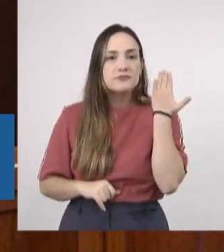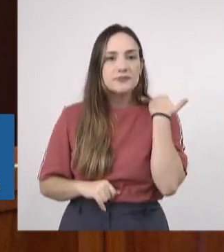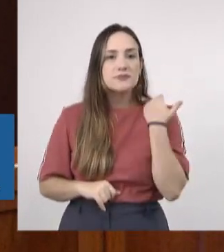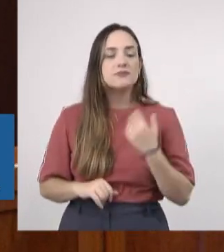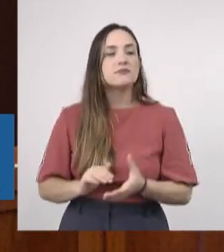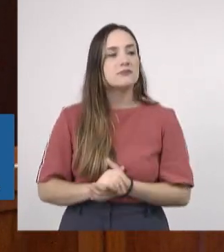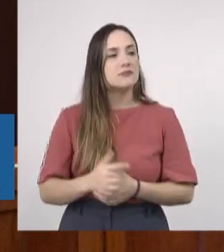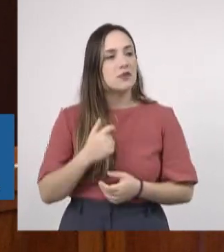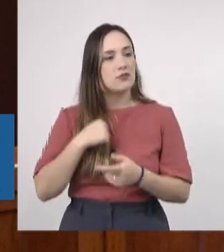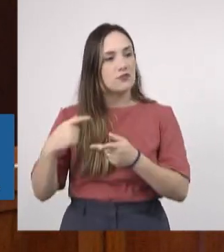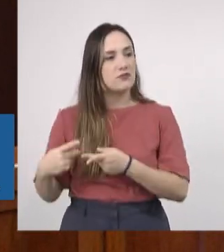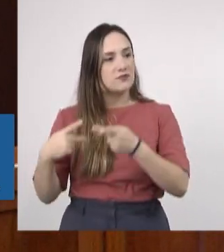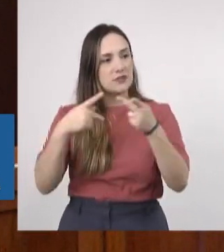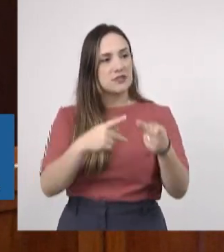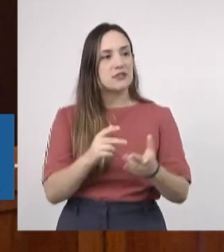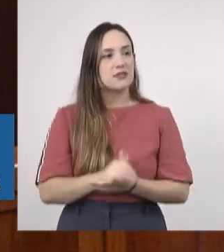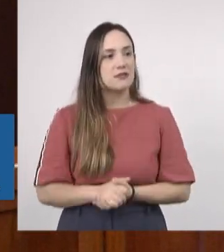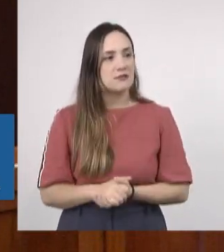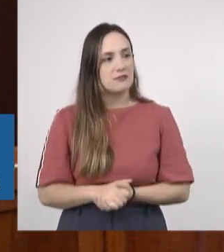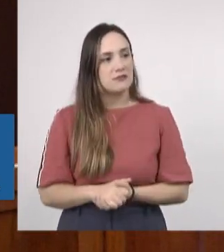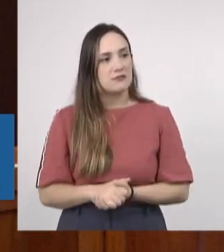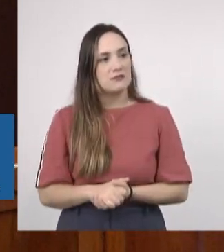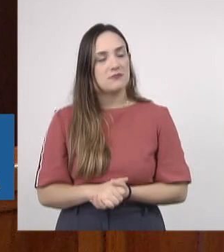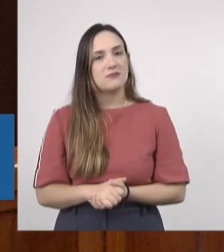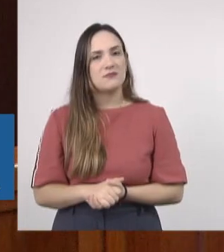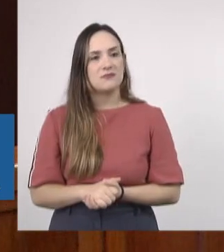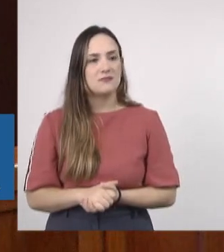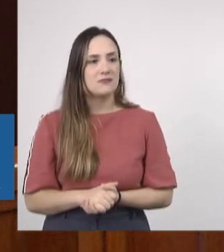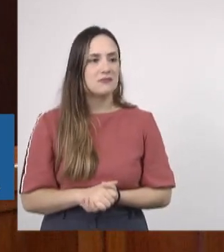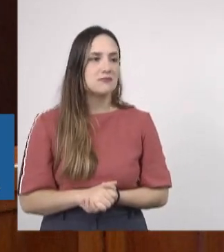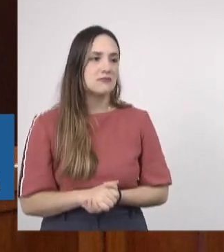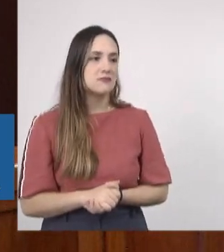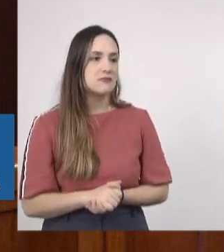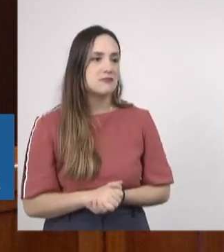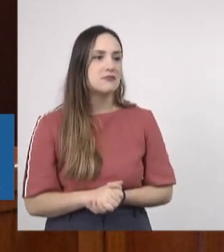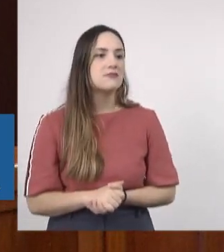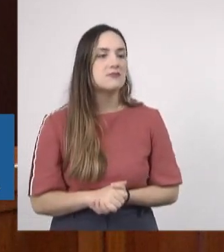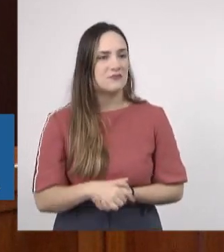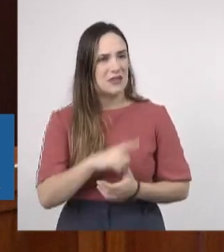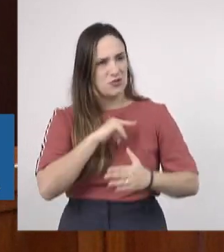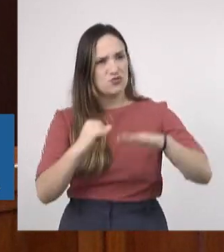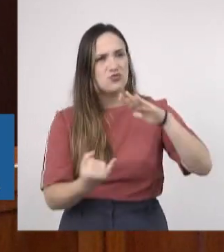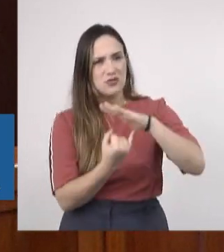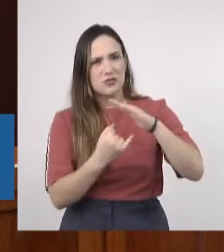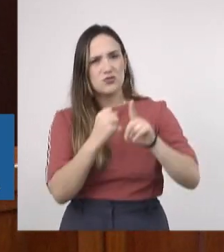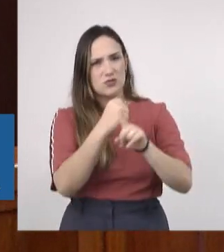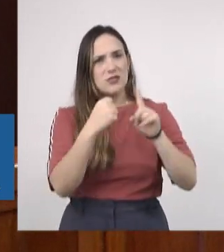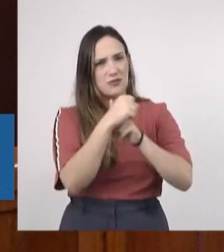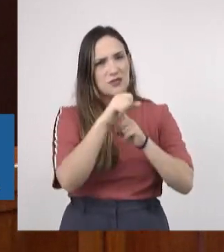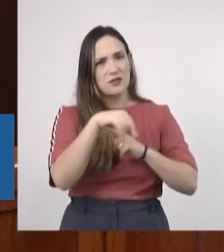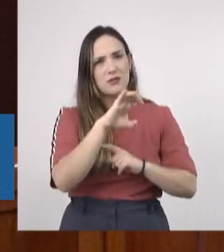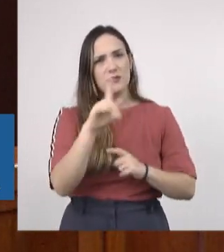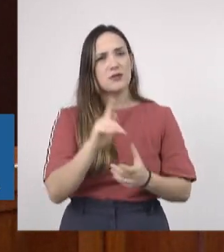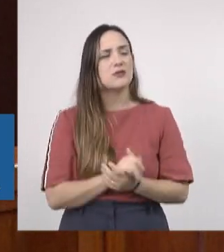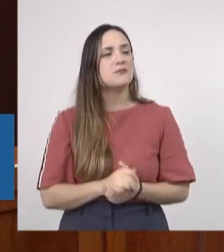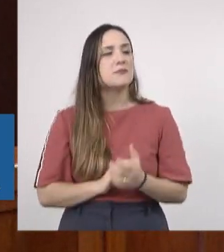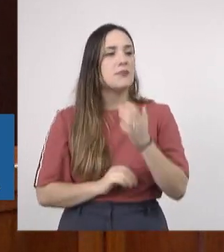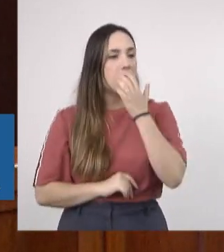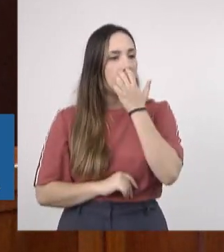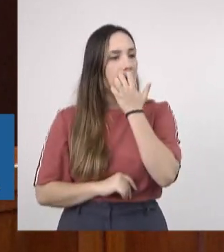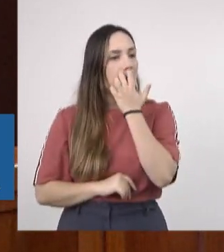gente estava visitando uma casa aqui, uma instituição social em Campo Grande,